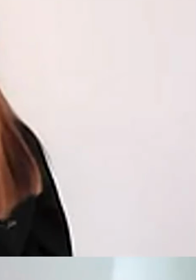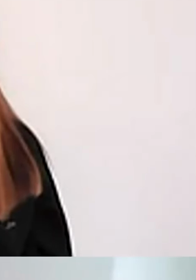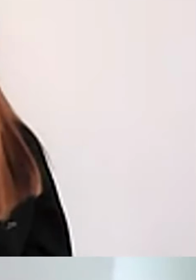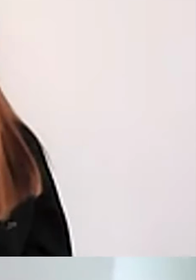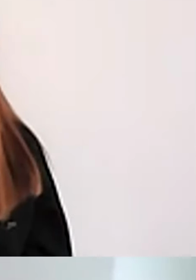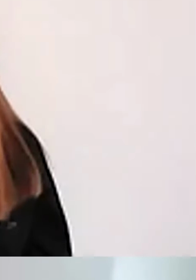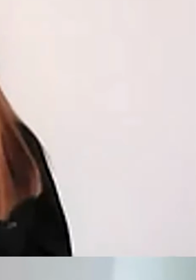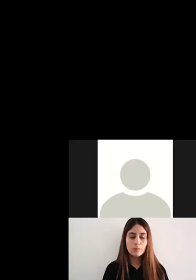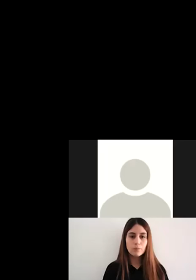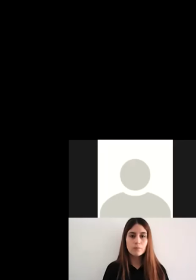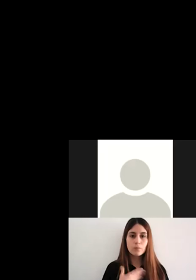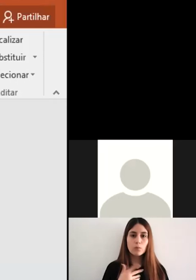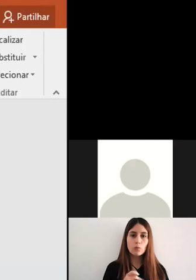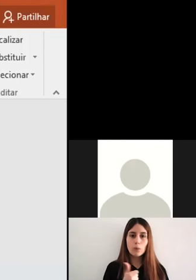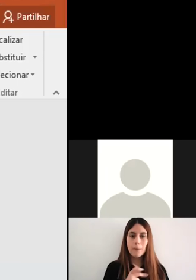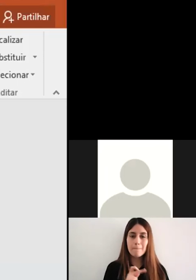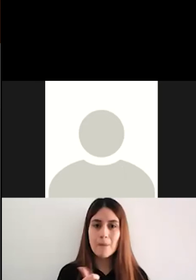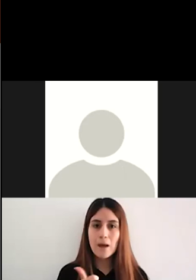Doutora Bárbara?